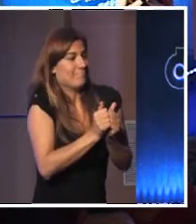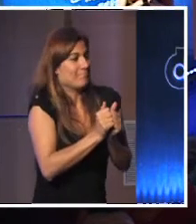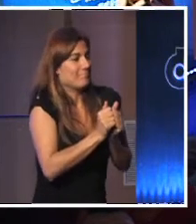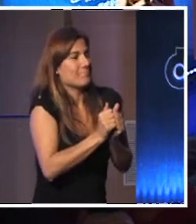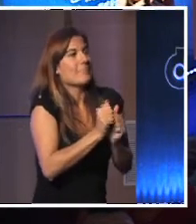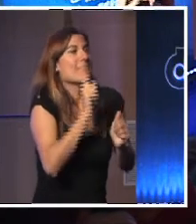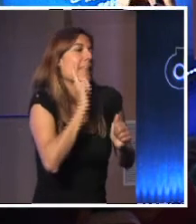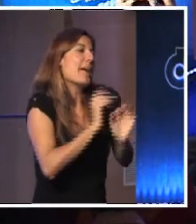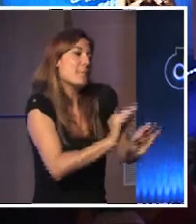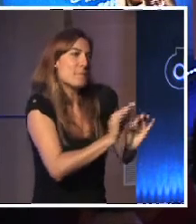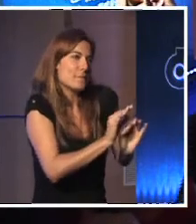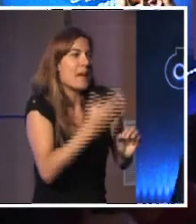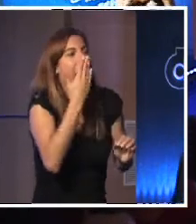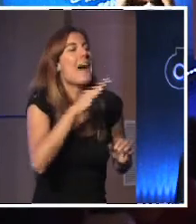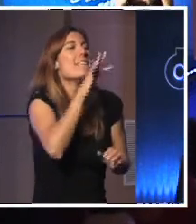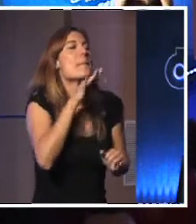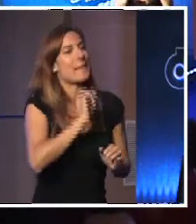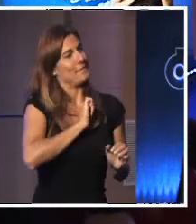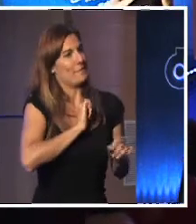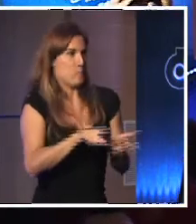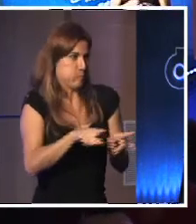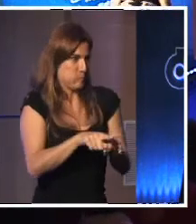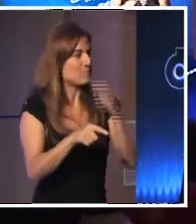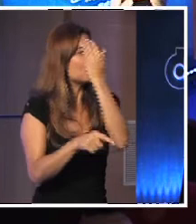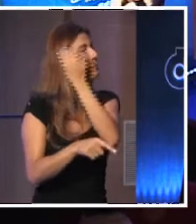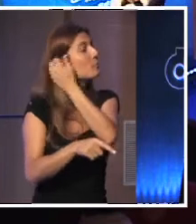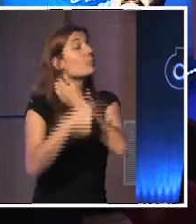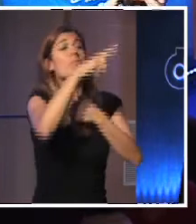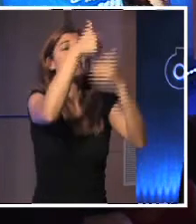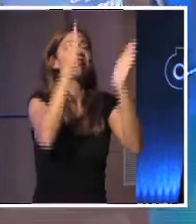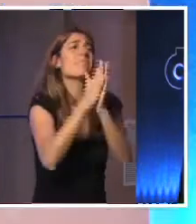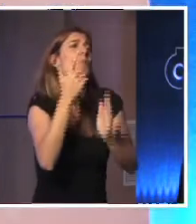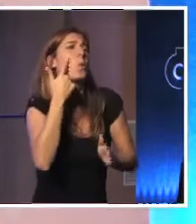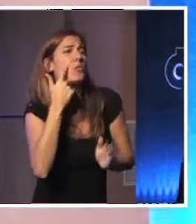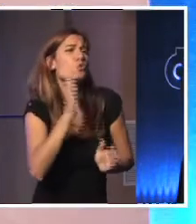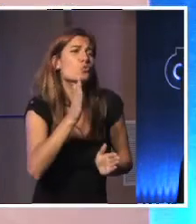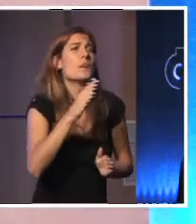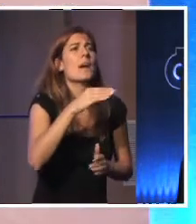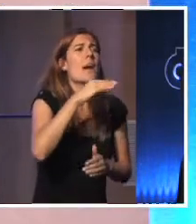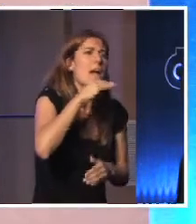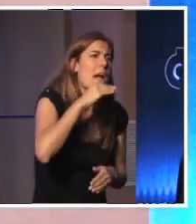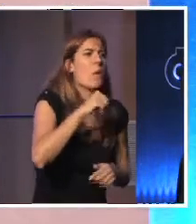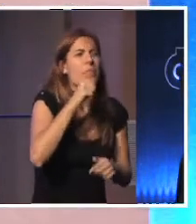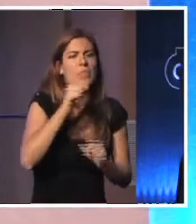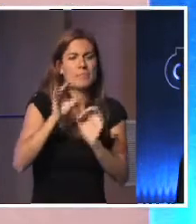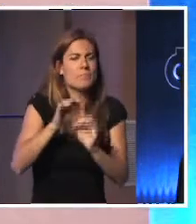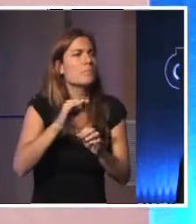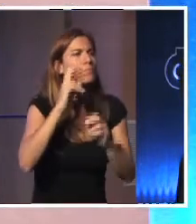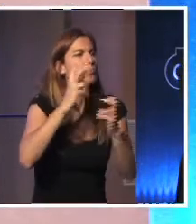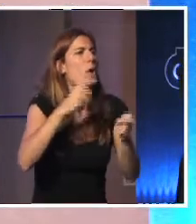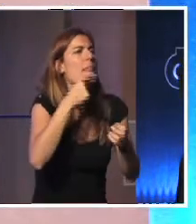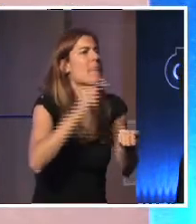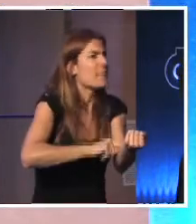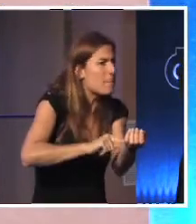melhor, é um membro da nossa família. Todos conhecemos os cães que fazem a detecção do diabetes, cães